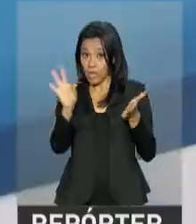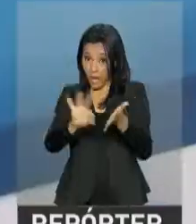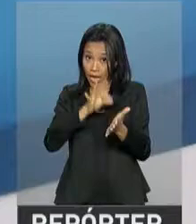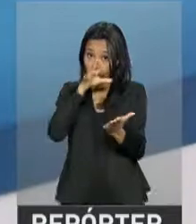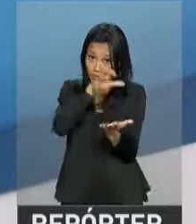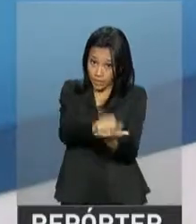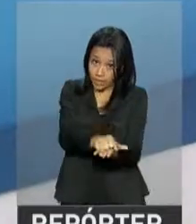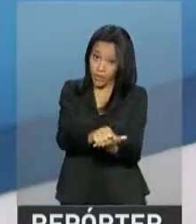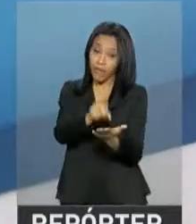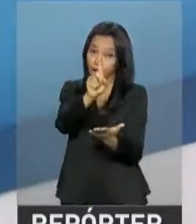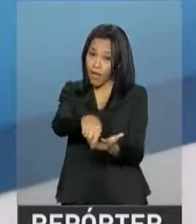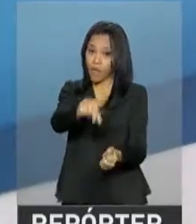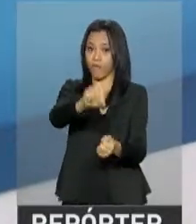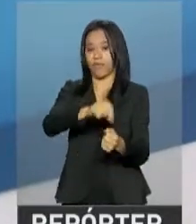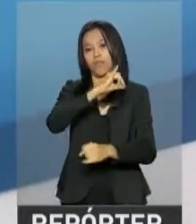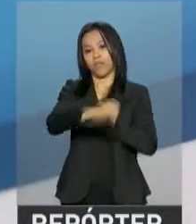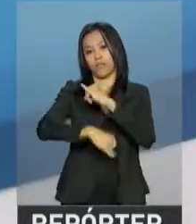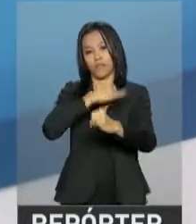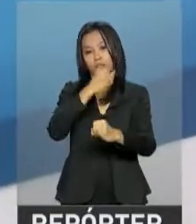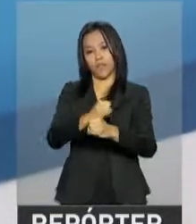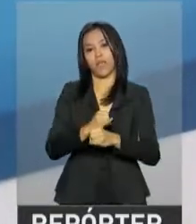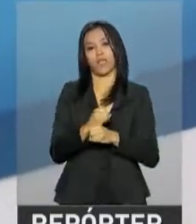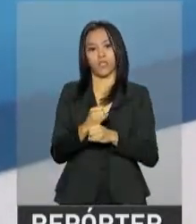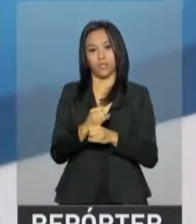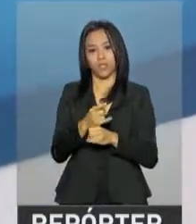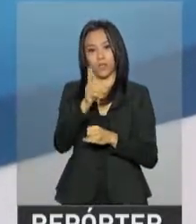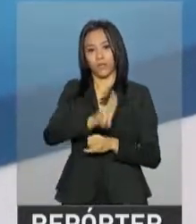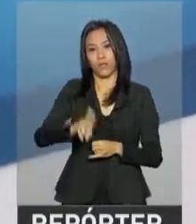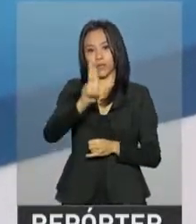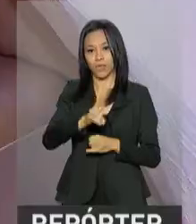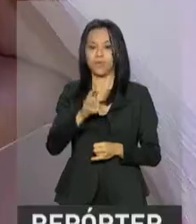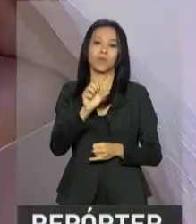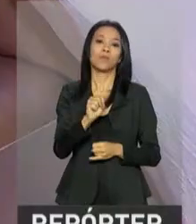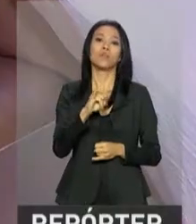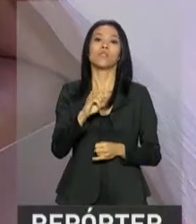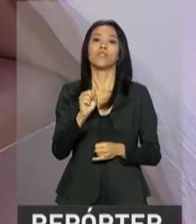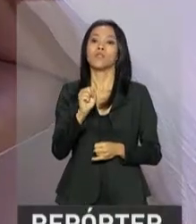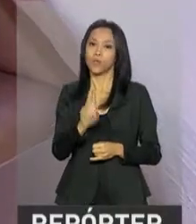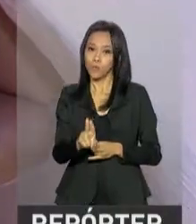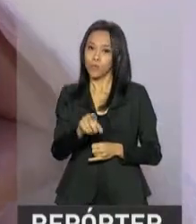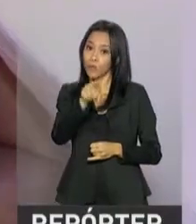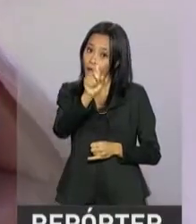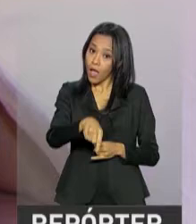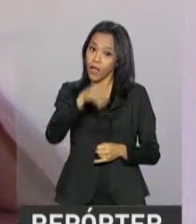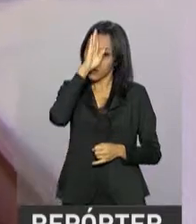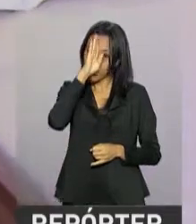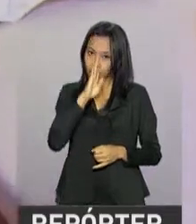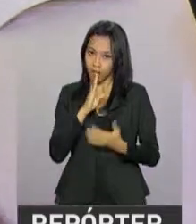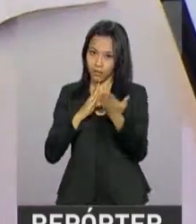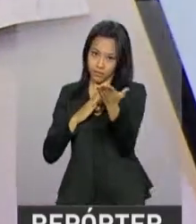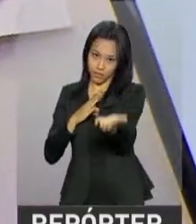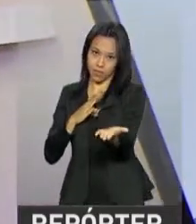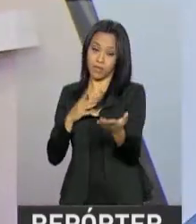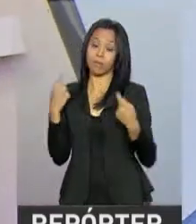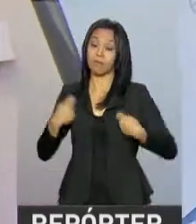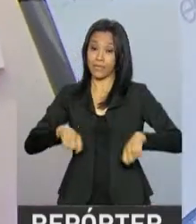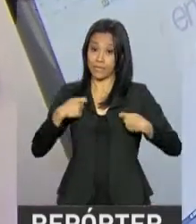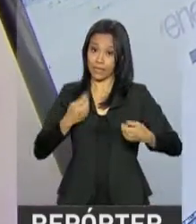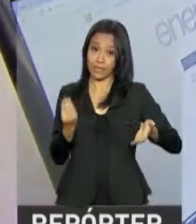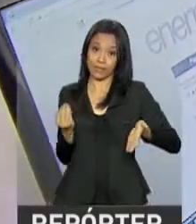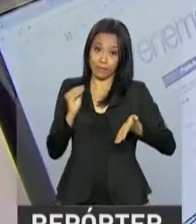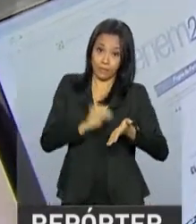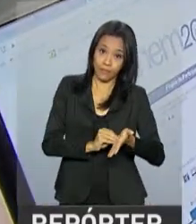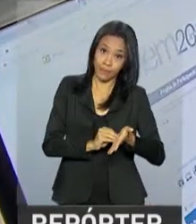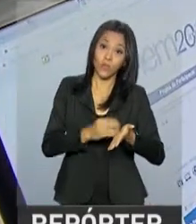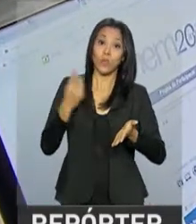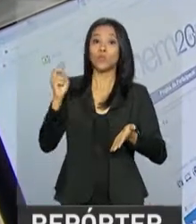feito exclusivamente pela internet por meio da página eletrônica do sisu e totalmente gratuito é necessário informar o